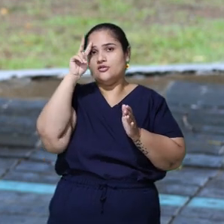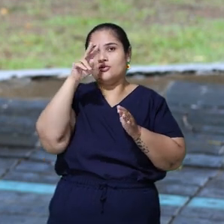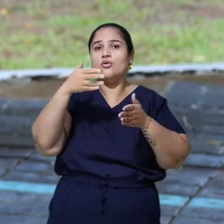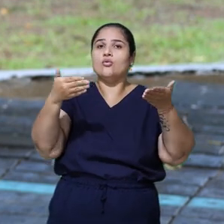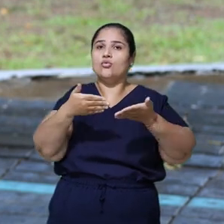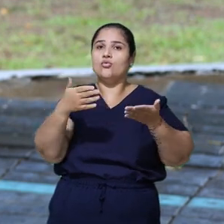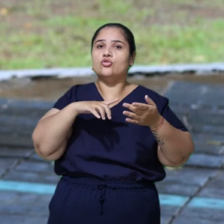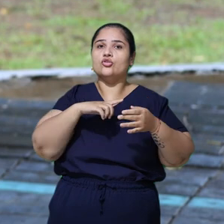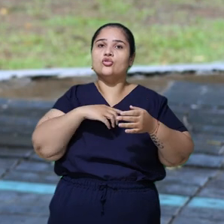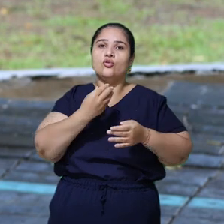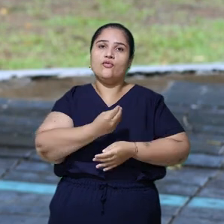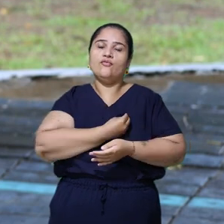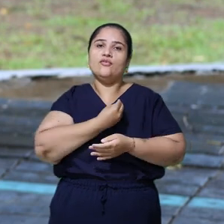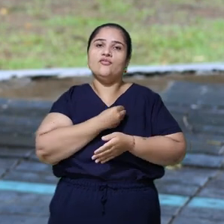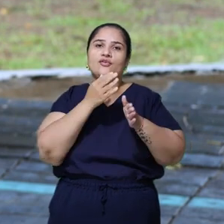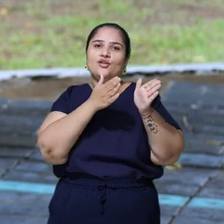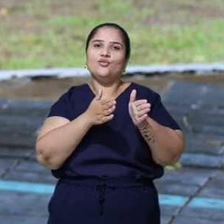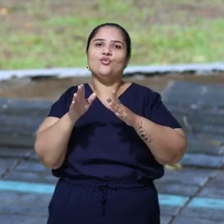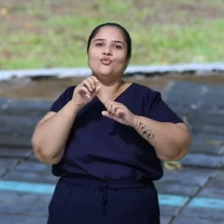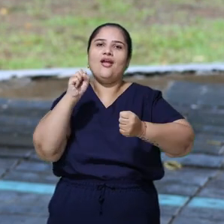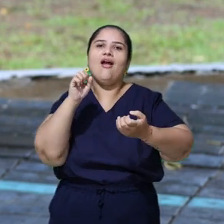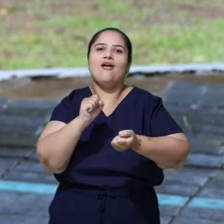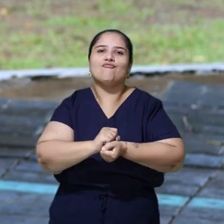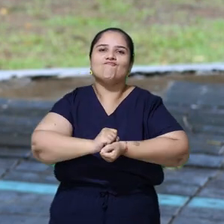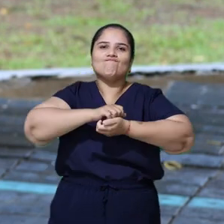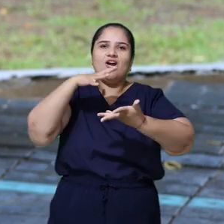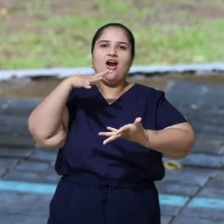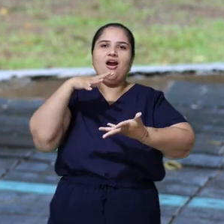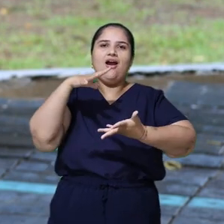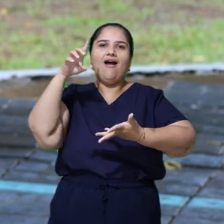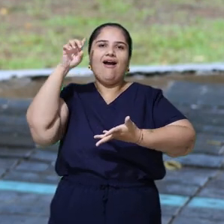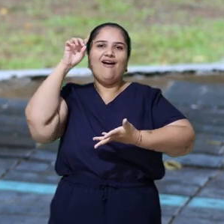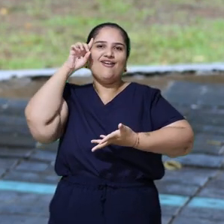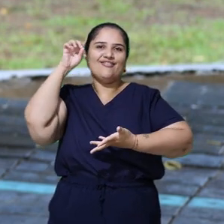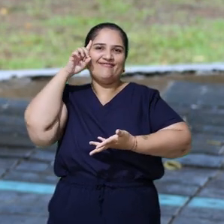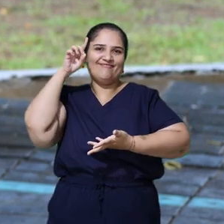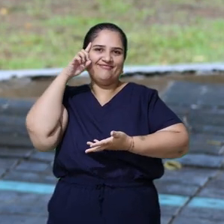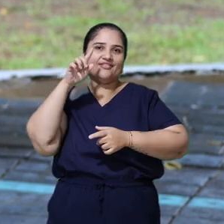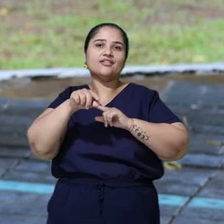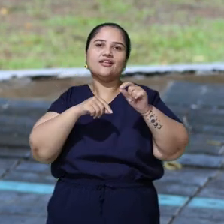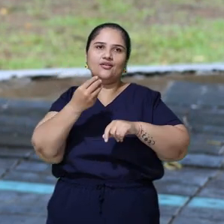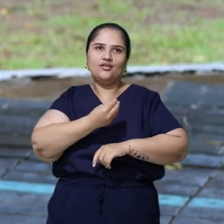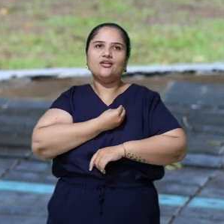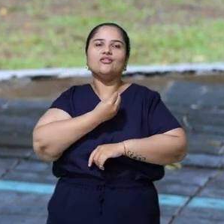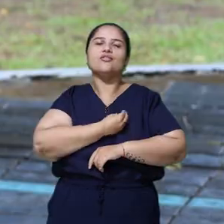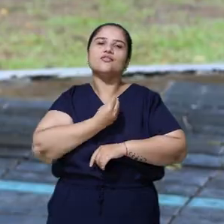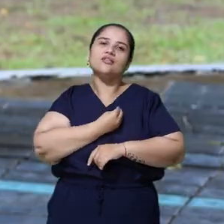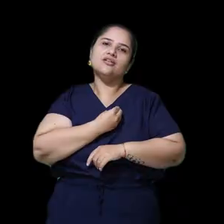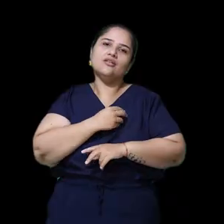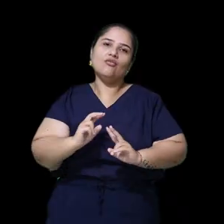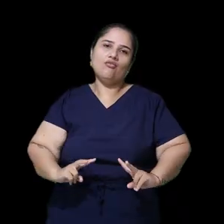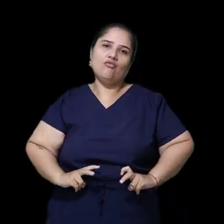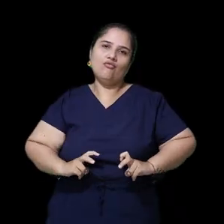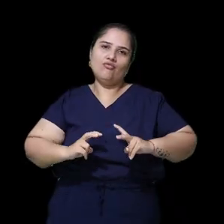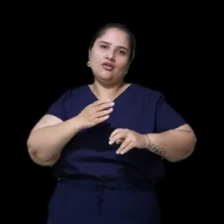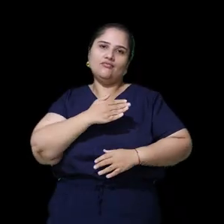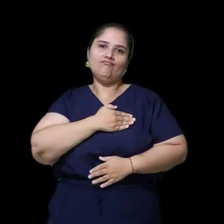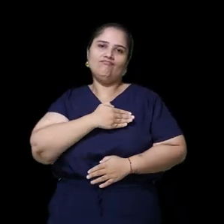vivendo uma fase que se chama Milagre Diário, que é o que eu estou vivendo com câncer de mama.